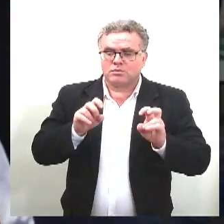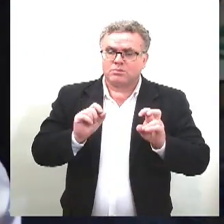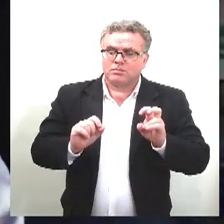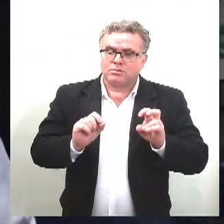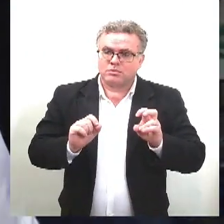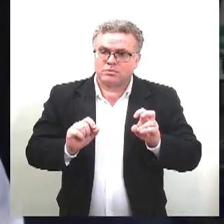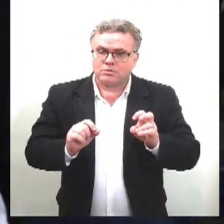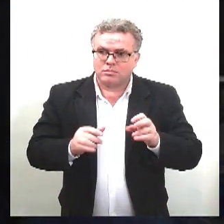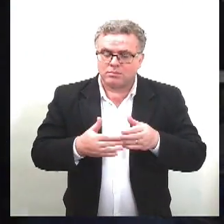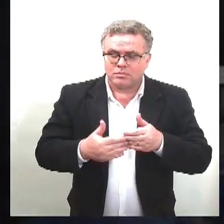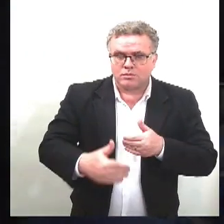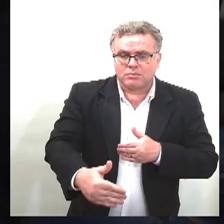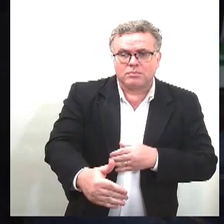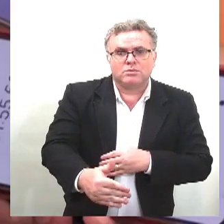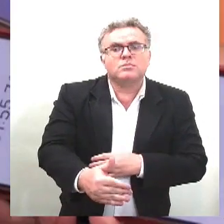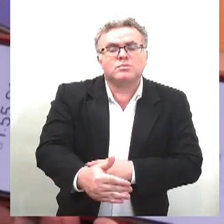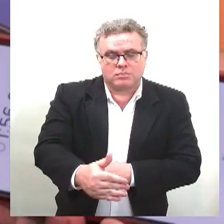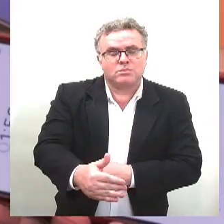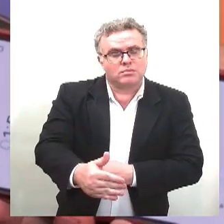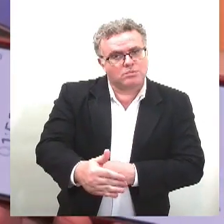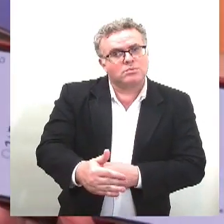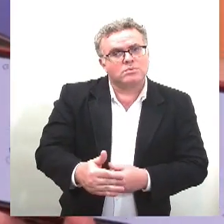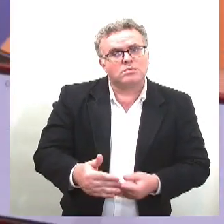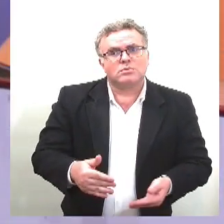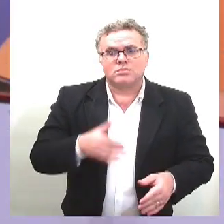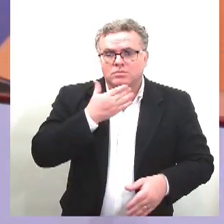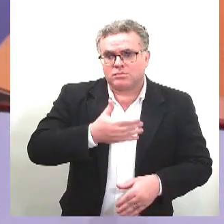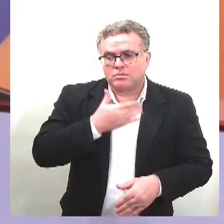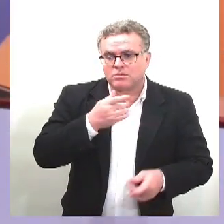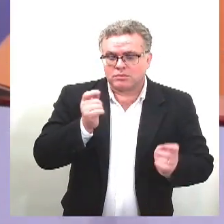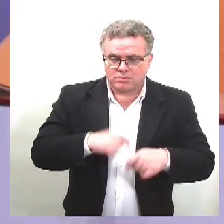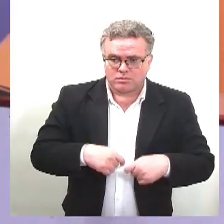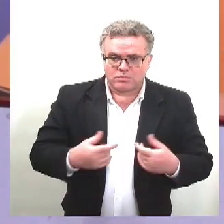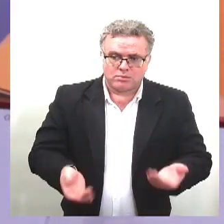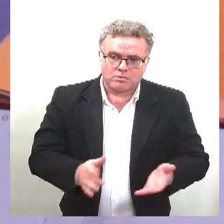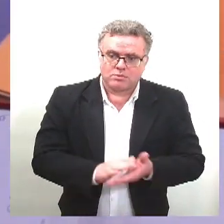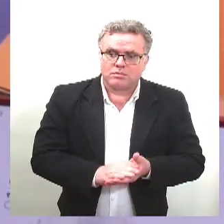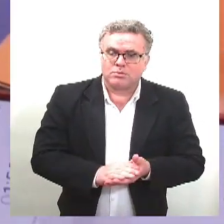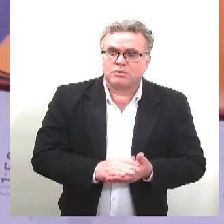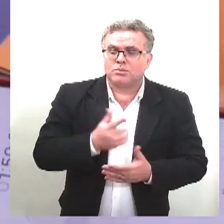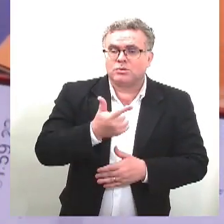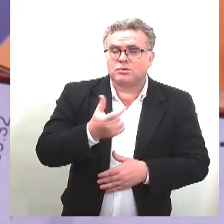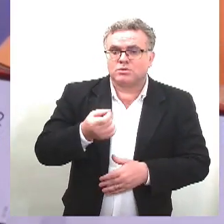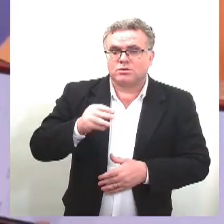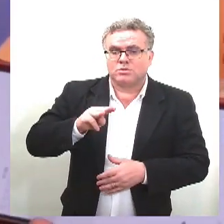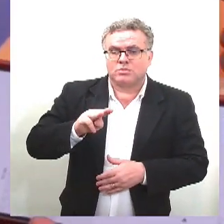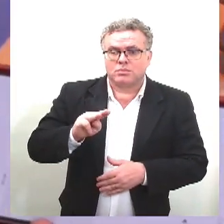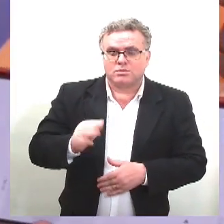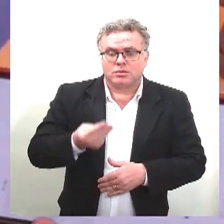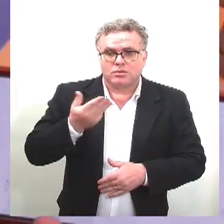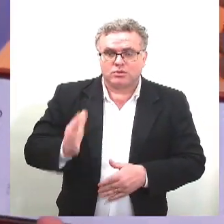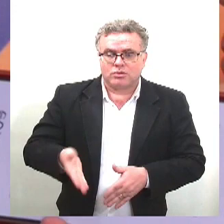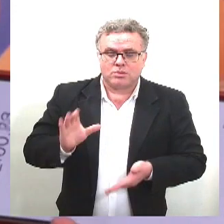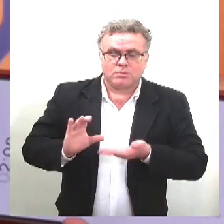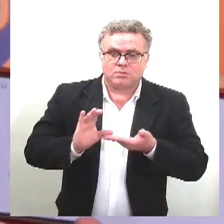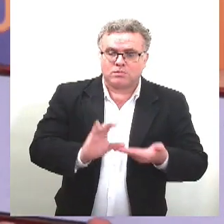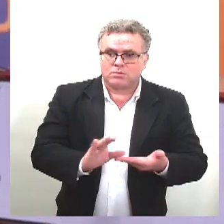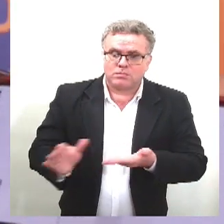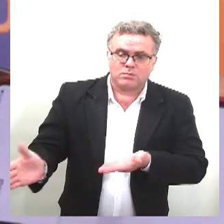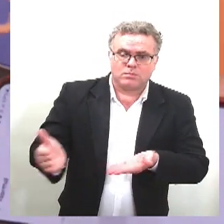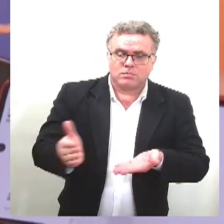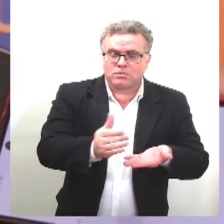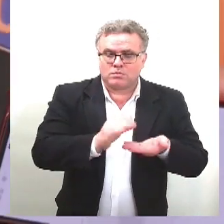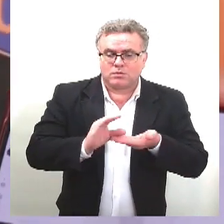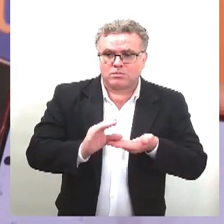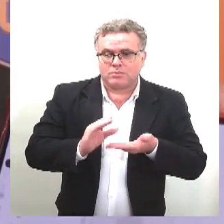e daqui para o fim do ano todos esses projetos vão ser realizados. O investimento de mais de 200 milhões é oriundo de um recurso que foi captado pelo Estado e aprovado na Assembleia